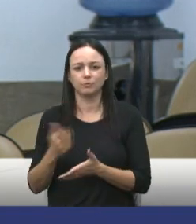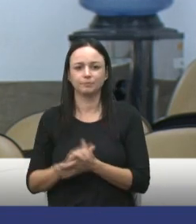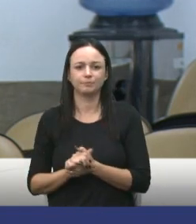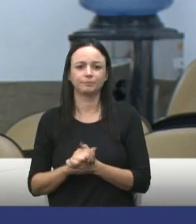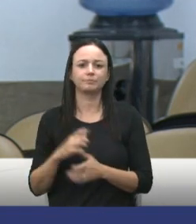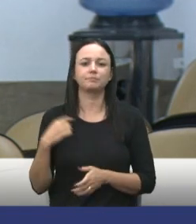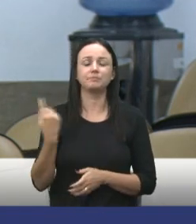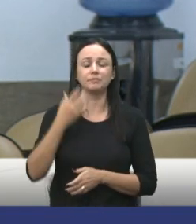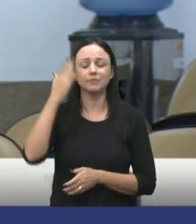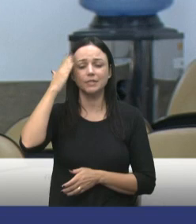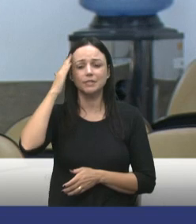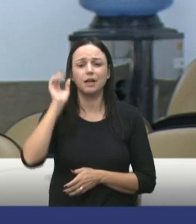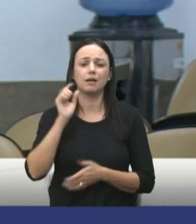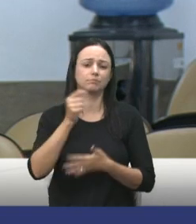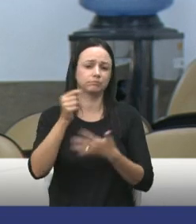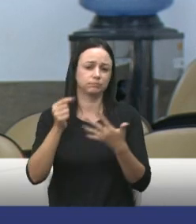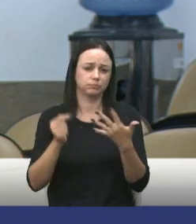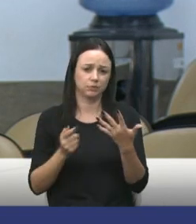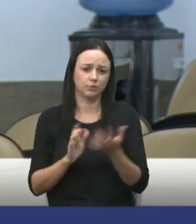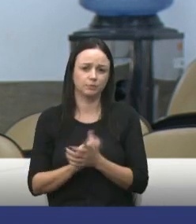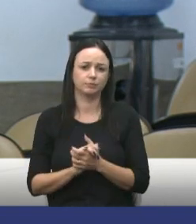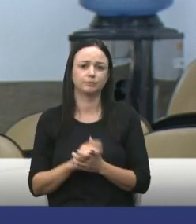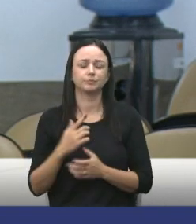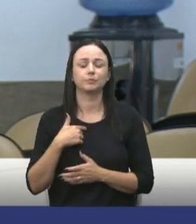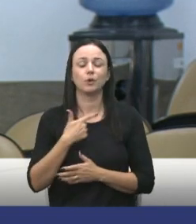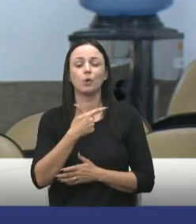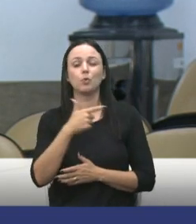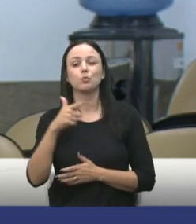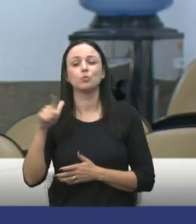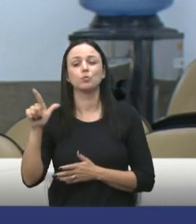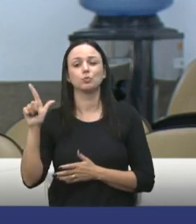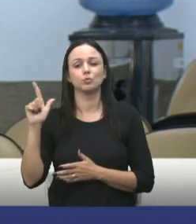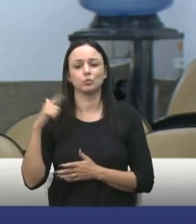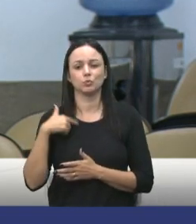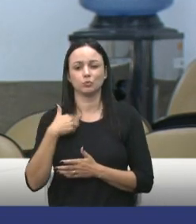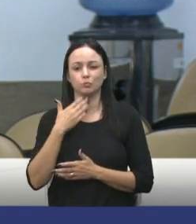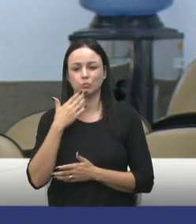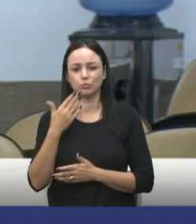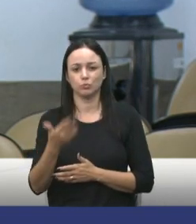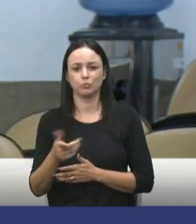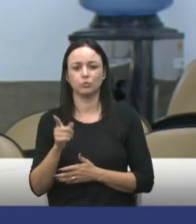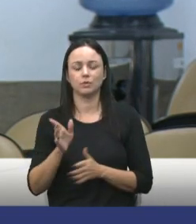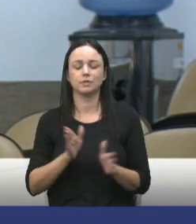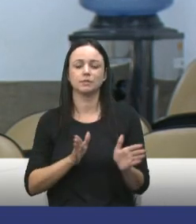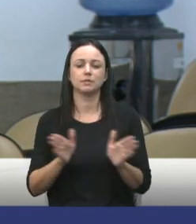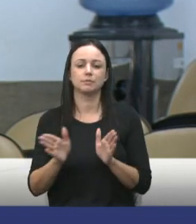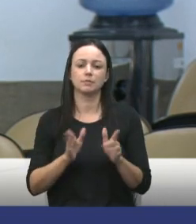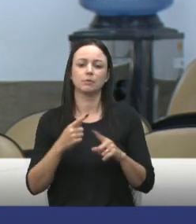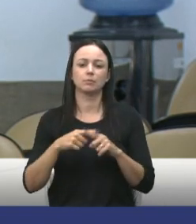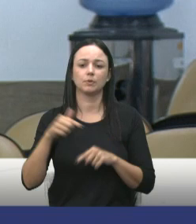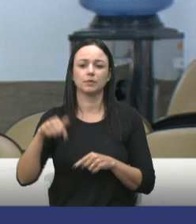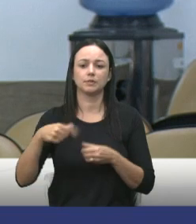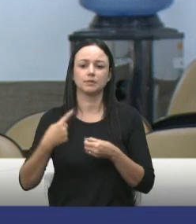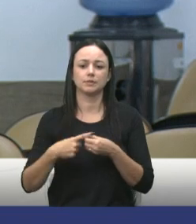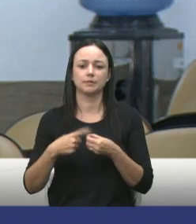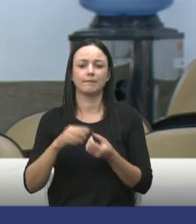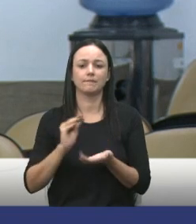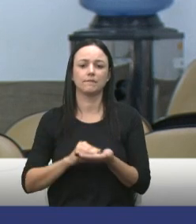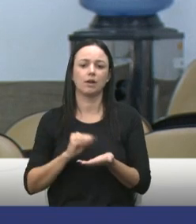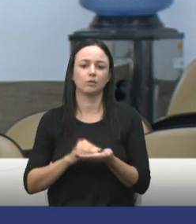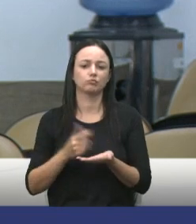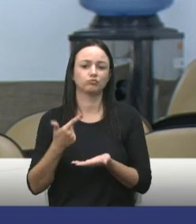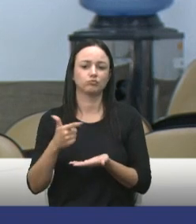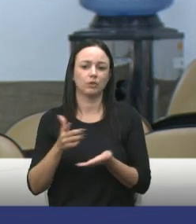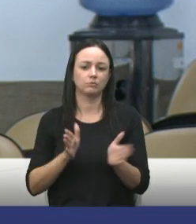sabe como que é essas questões. Mas eu vou levar outro ponto para o senhor. Seria a acessibilidade. A gente vê que a cidade é muito precária na questão da acessibilidade